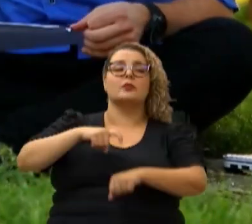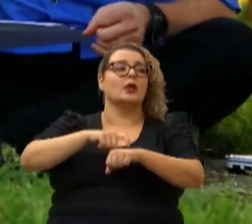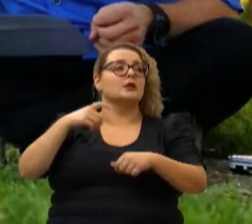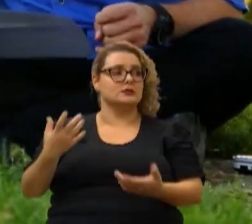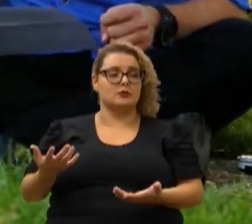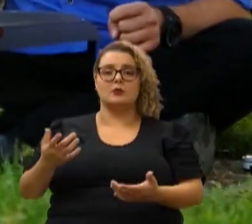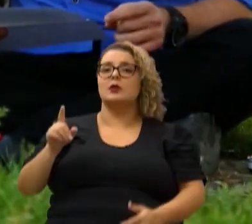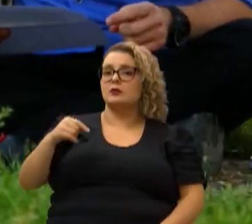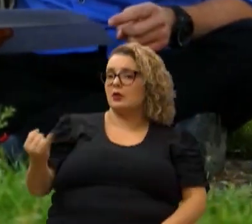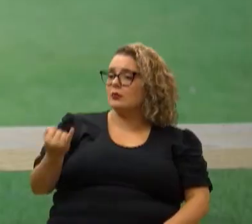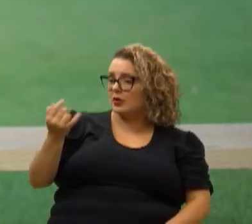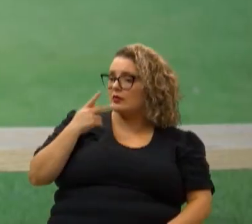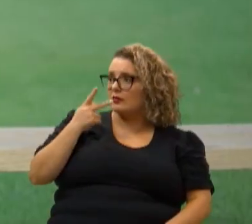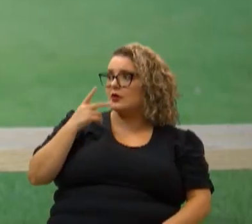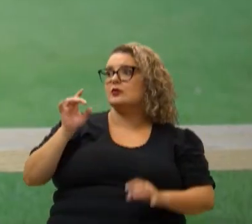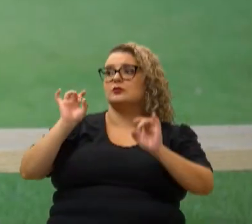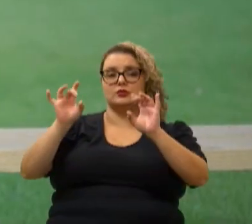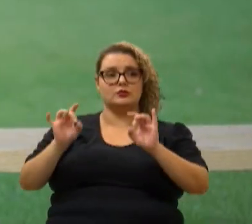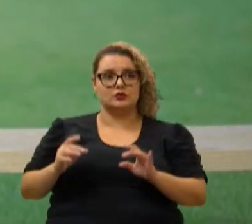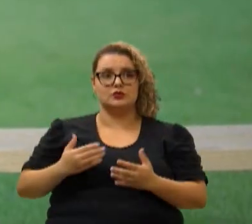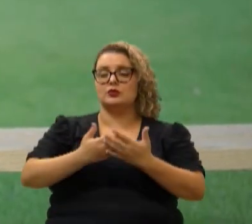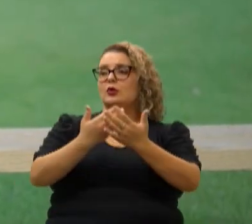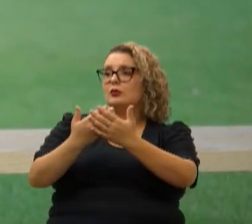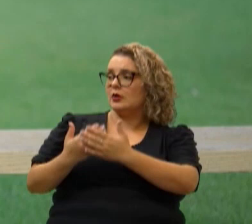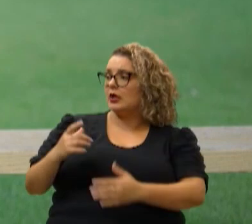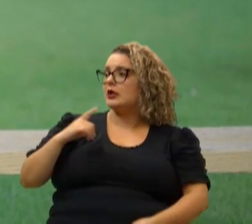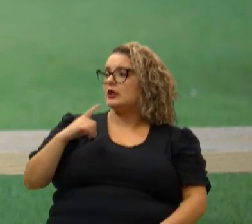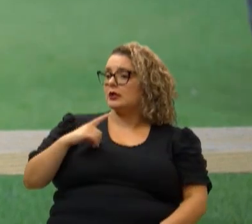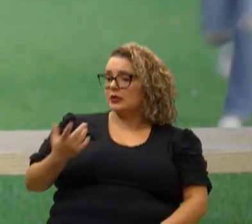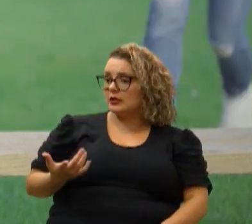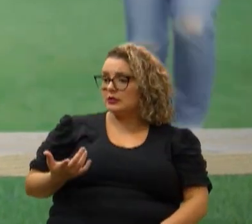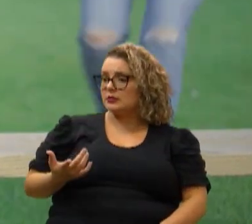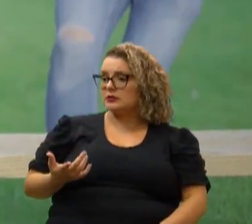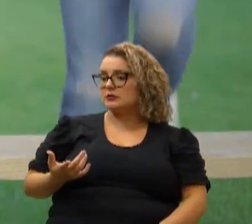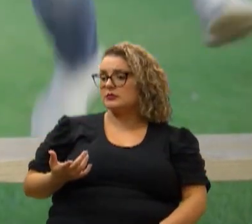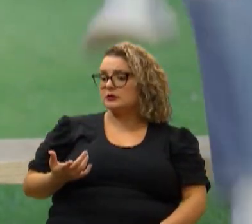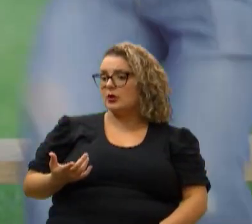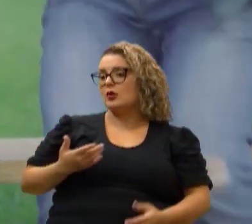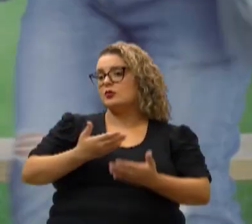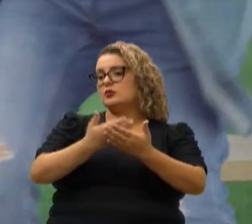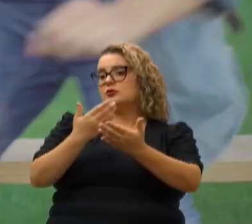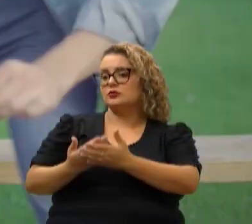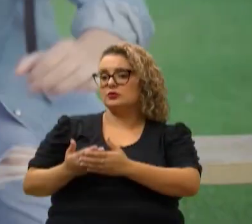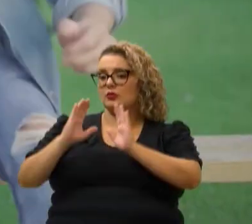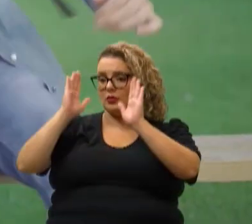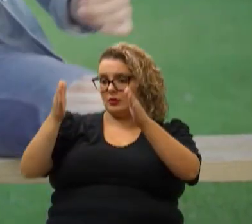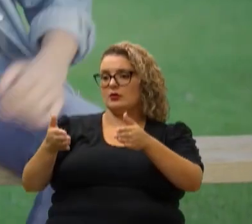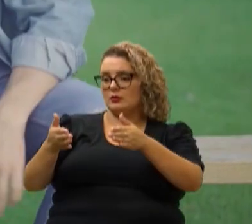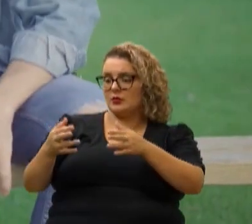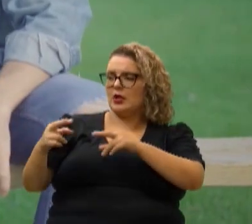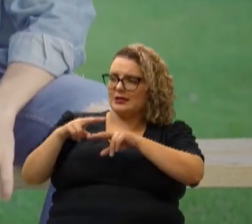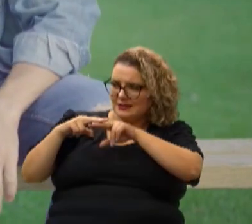período que agora falando especificamente sobre os estudos, que haja um estudo voltado principalmente para